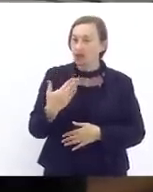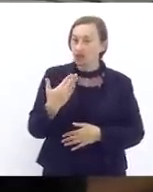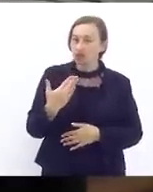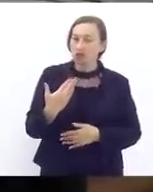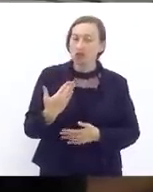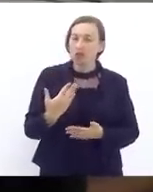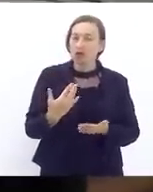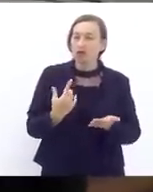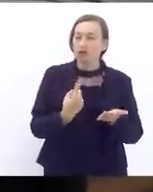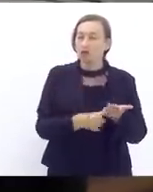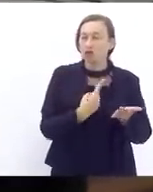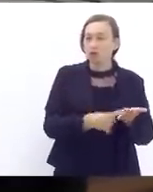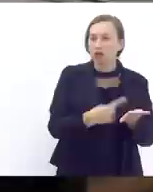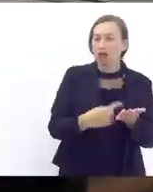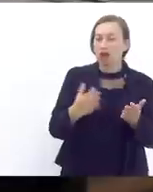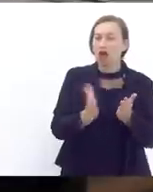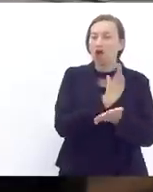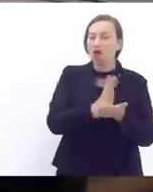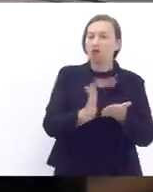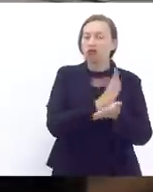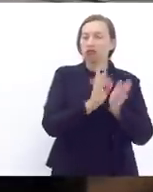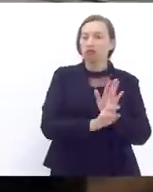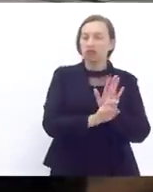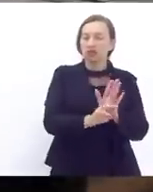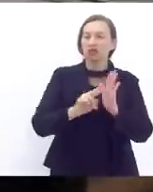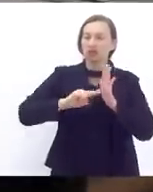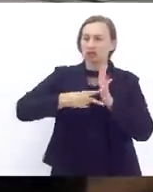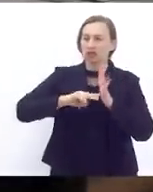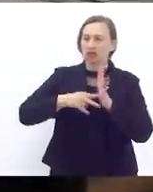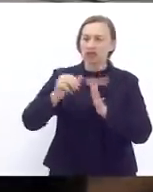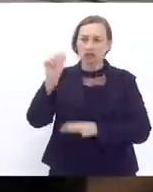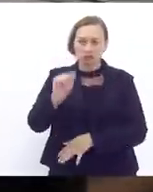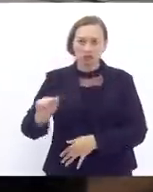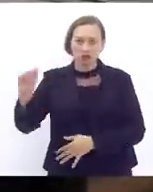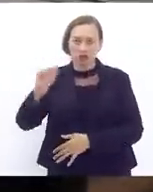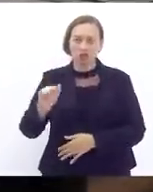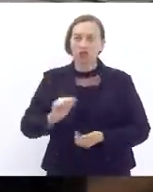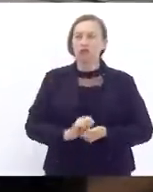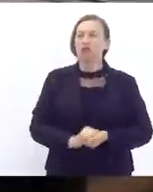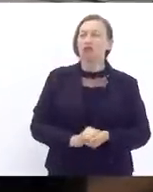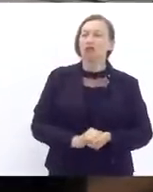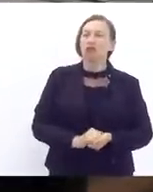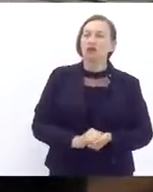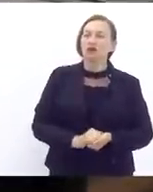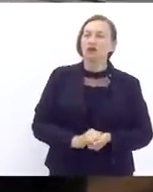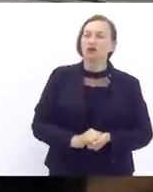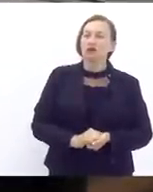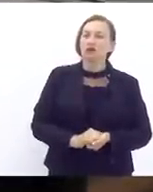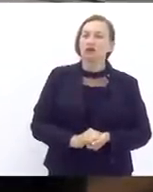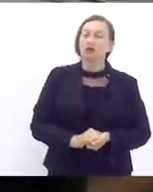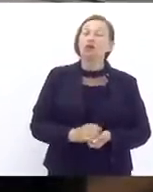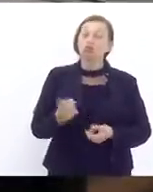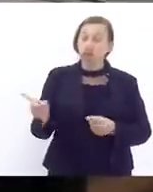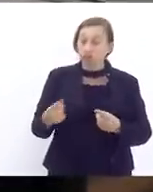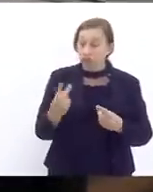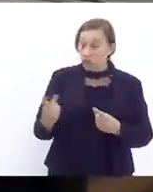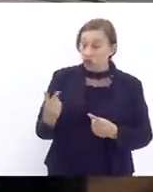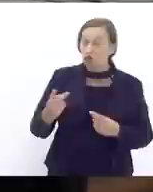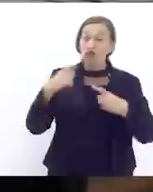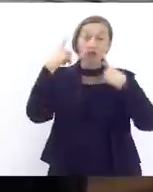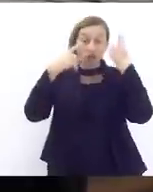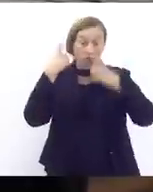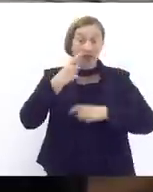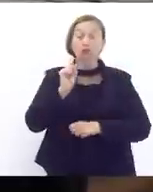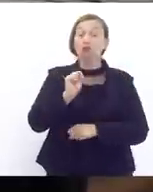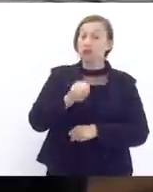alguns representantes aqui de Sindicatos e associações os sindicatos associações eles estão preocupados sim